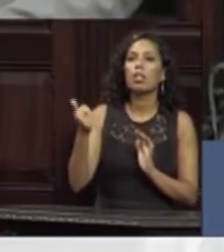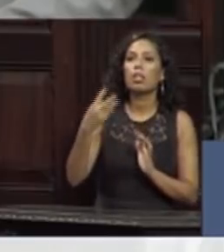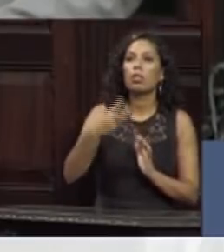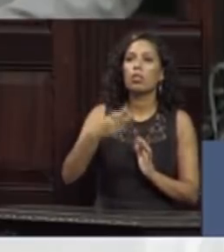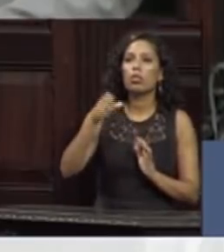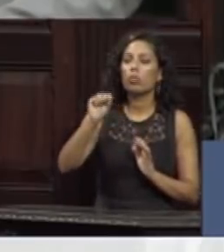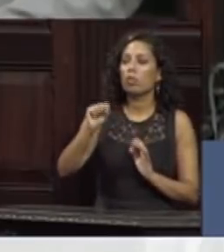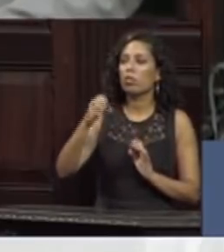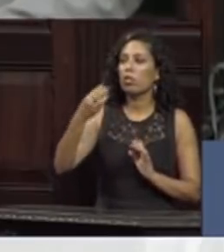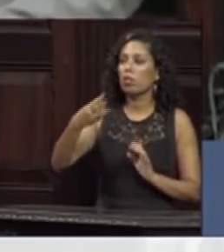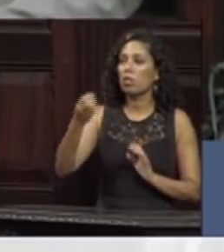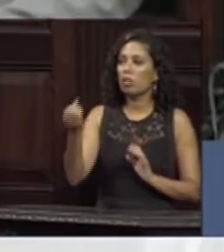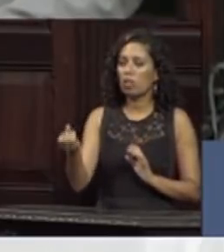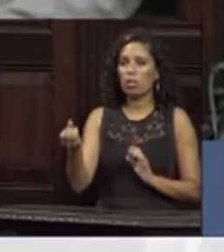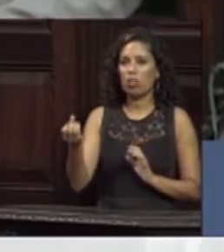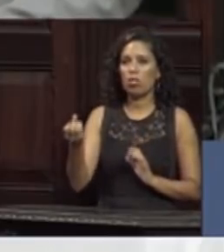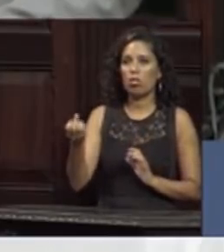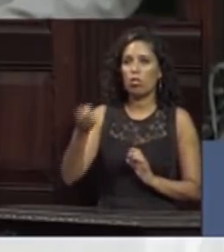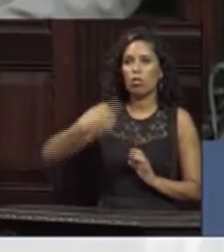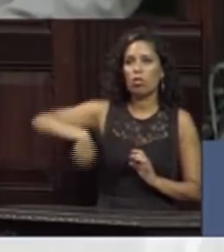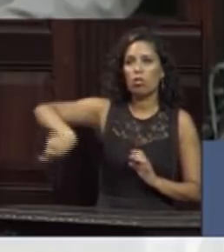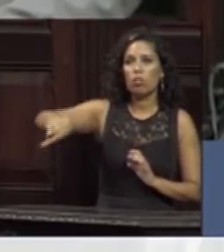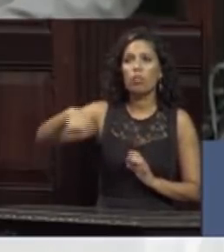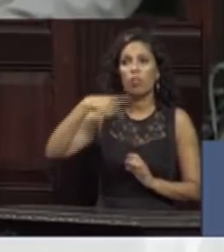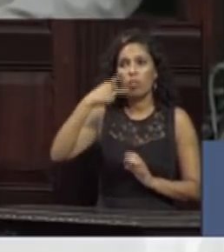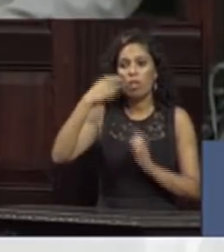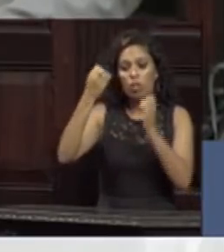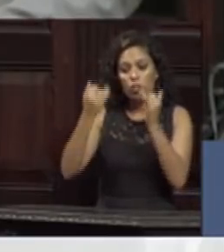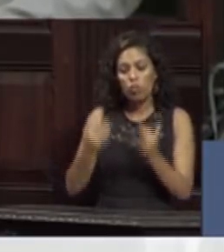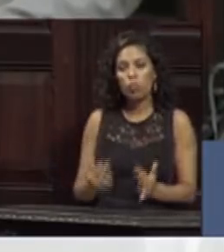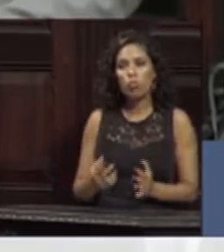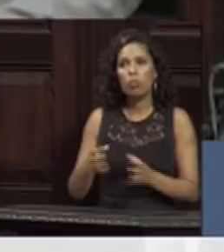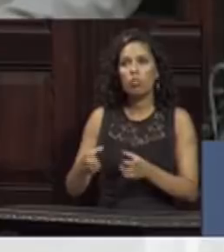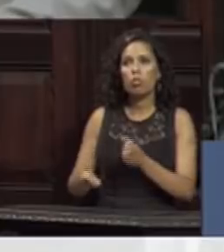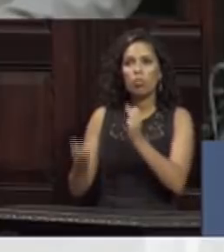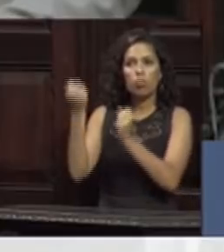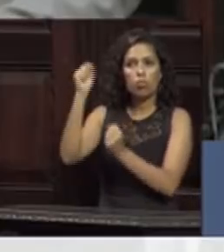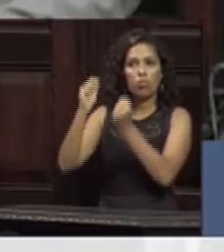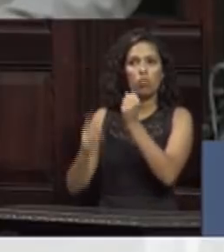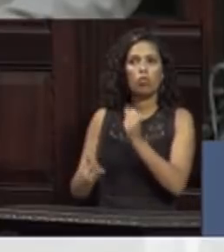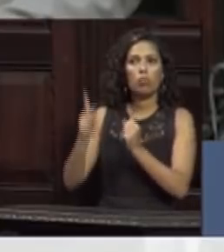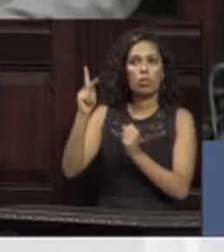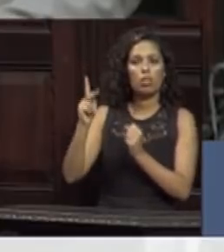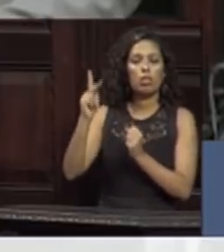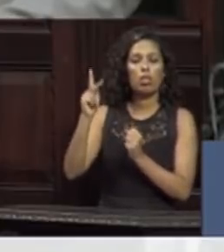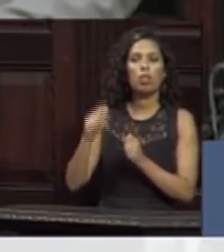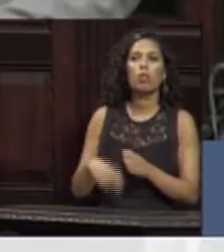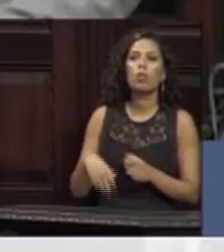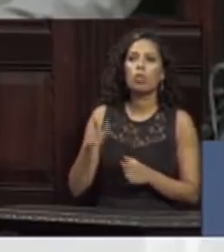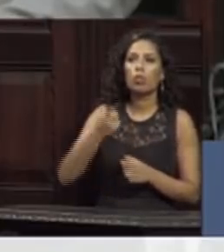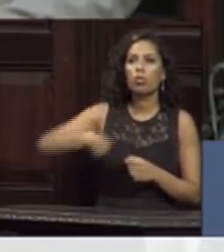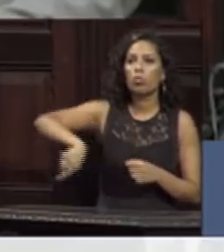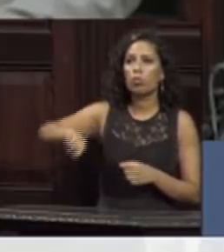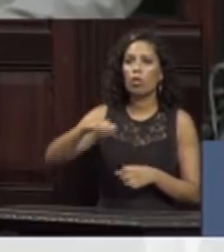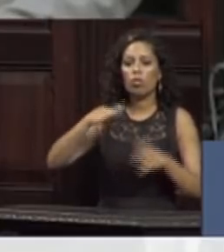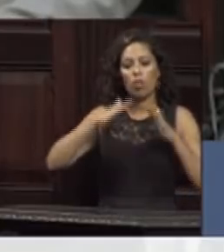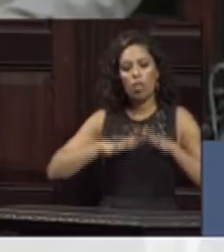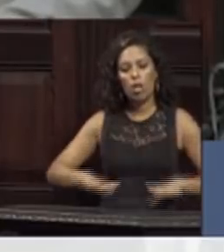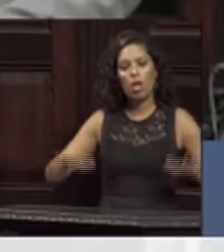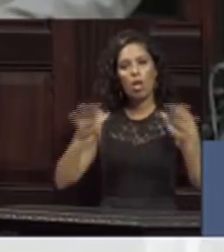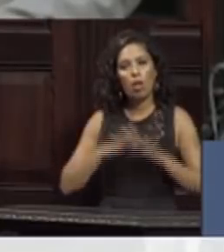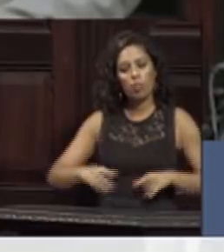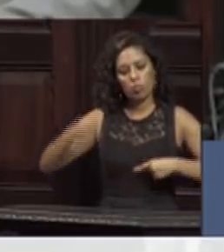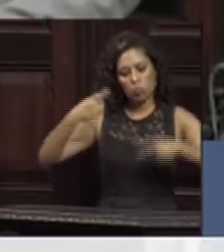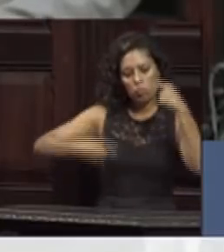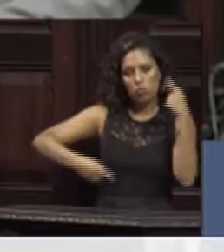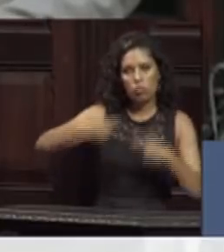ICMS. Então, vamos discutir, mas esse emprego vai ser gerado lá fora. Então, vamos com calma, vamos discutir,